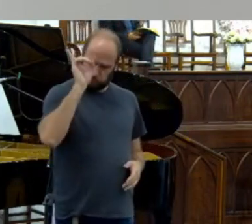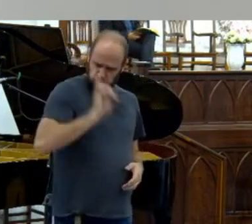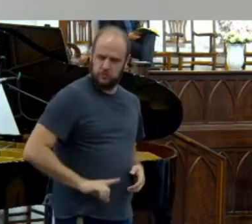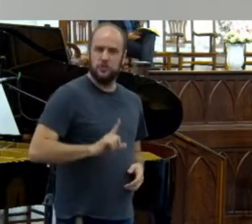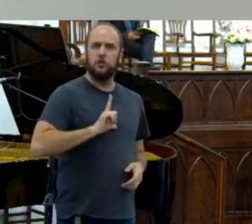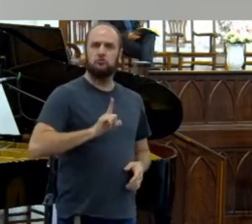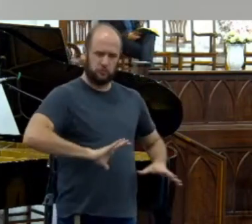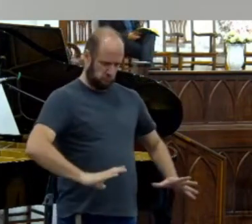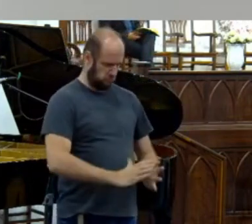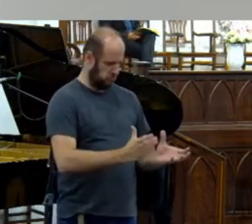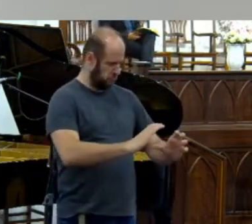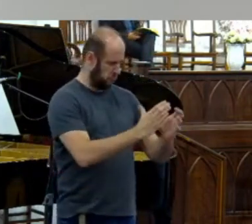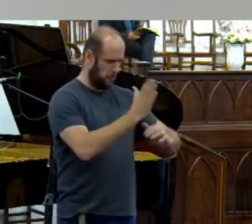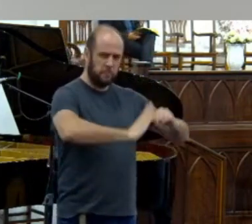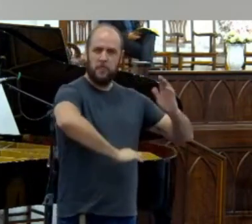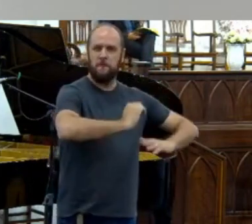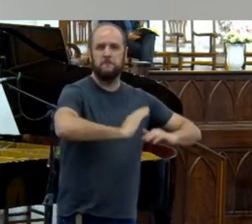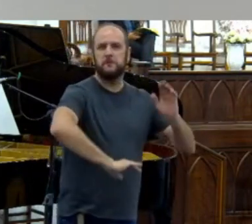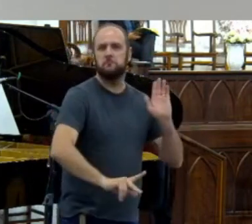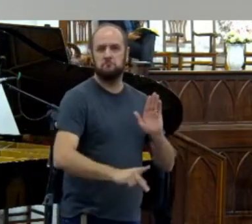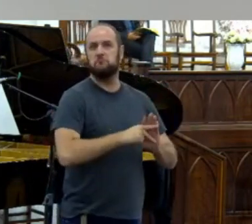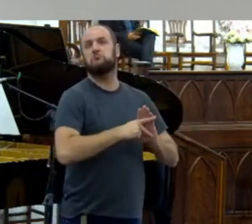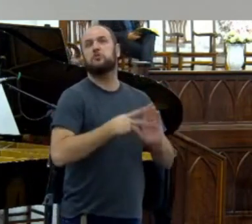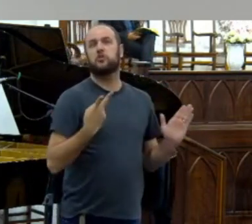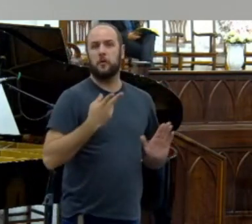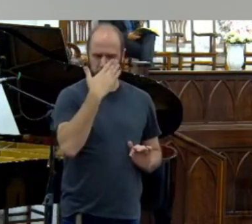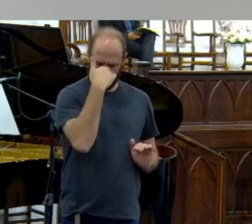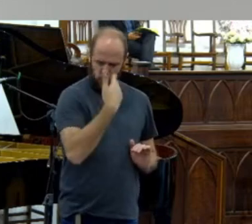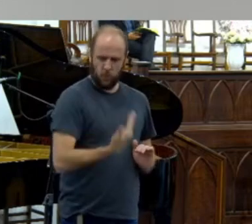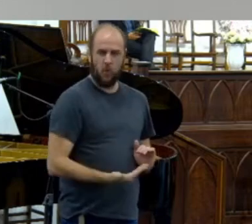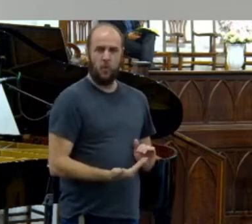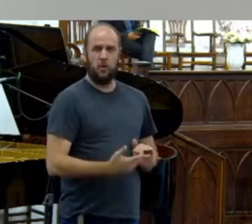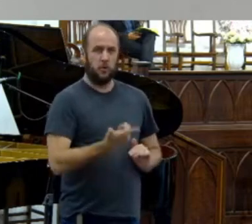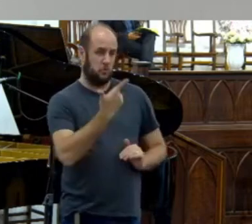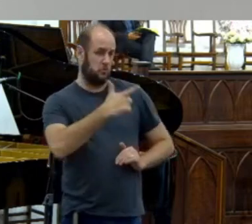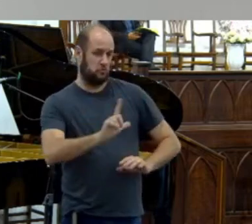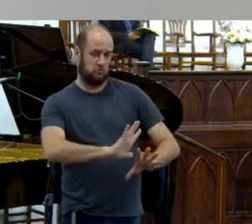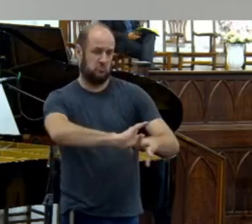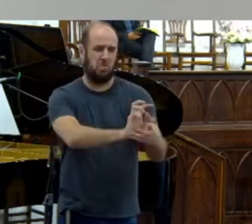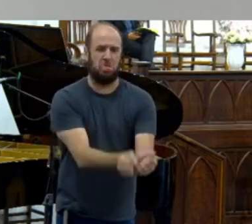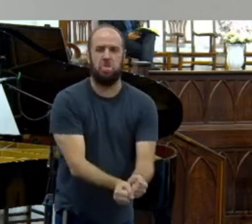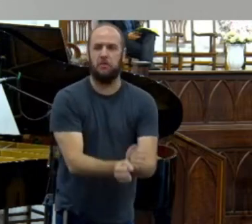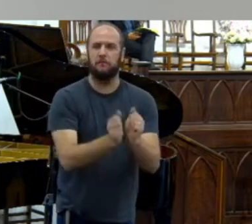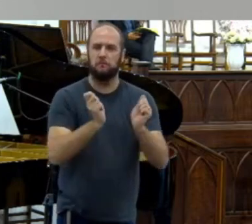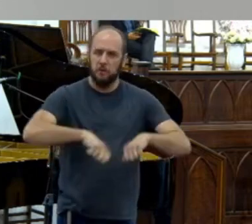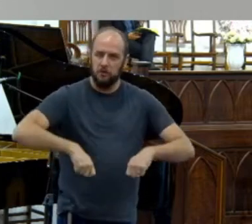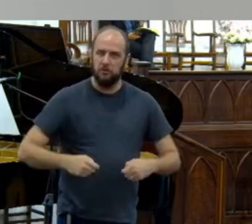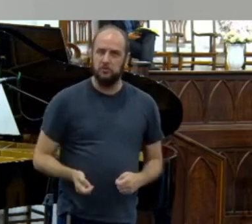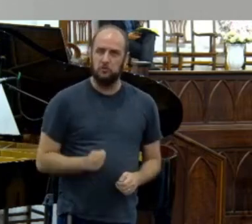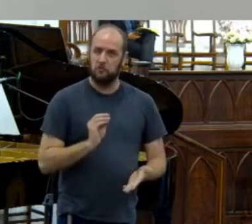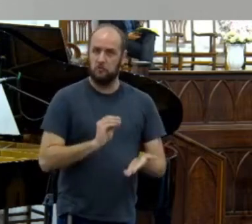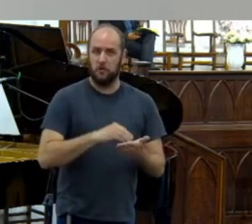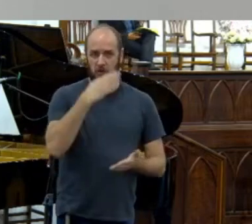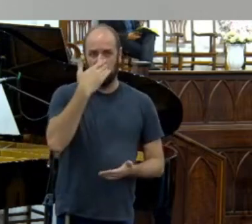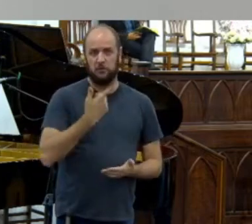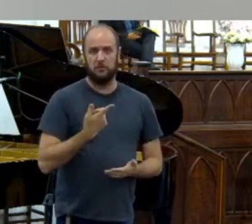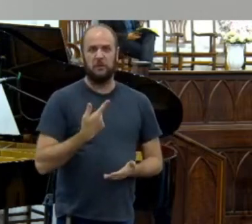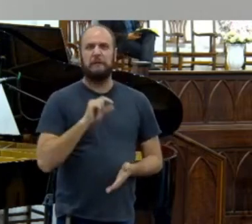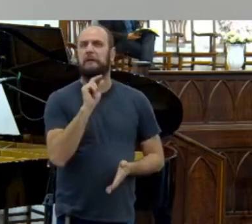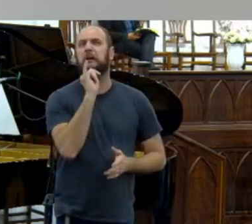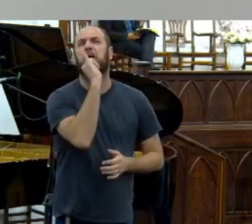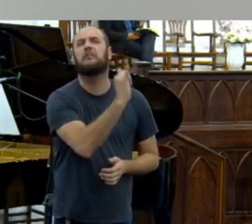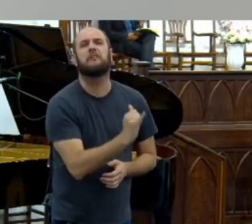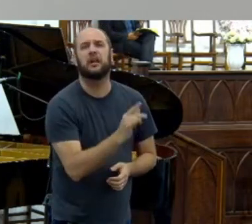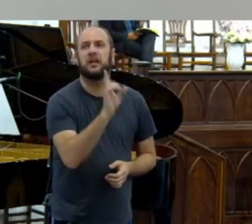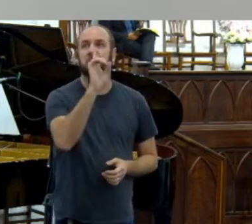para do mesmo barro fazer um vaso para honra e outro para desonra? Aí fala: que diremos, pois,